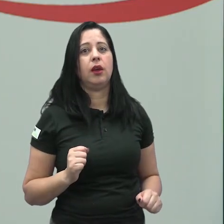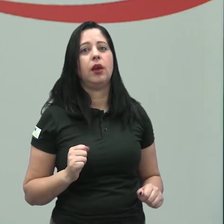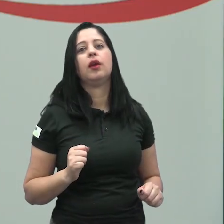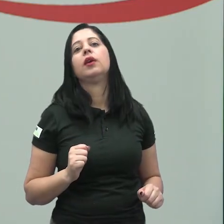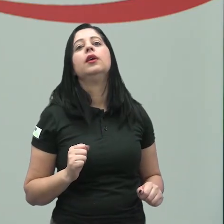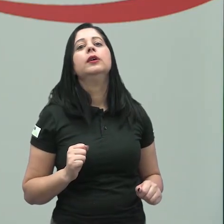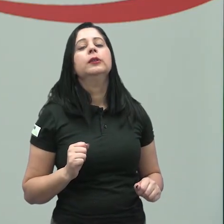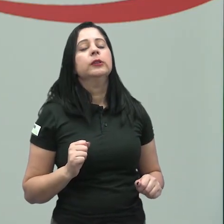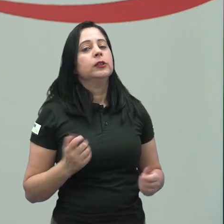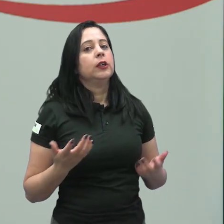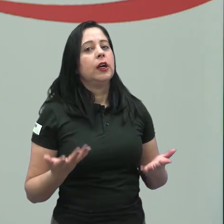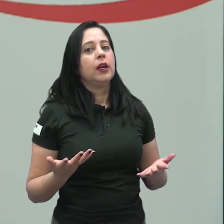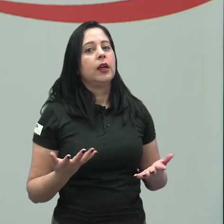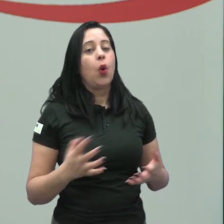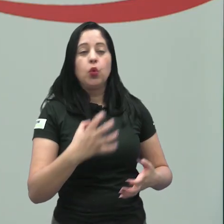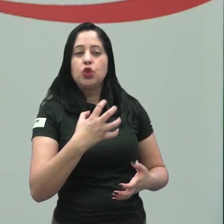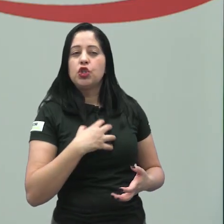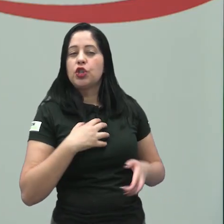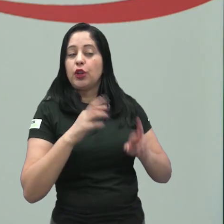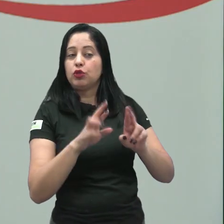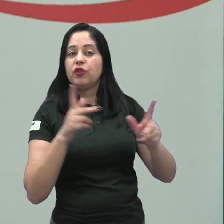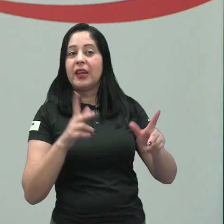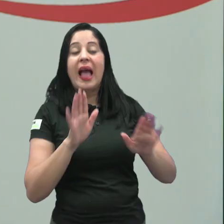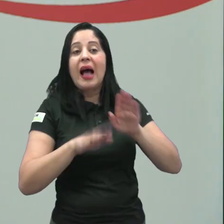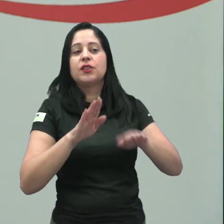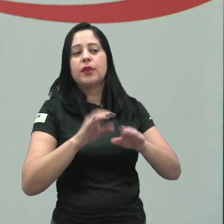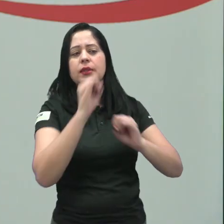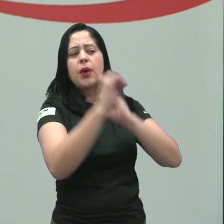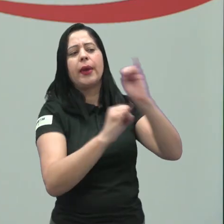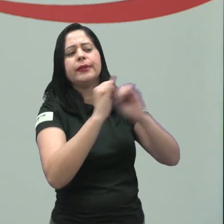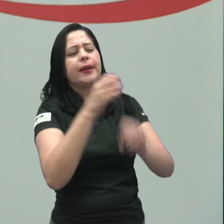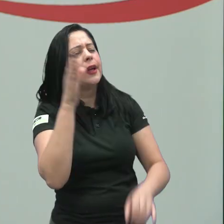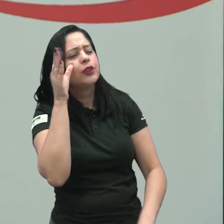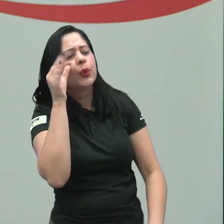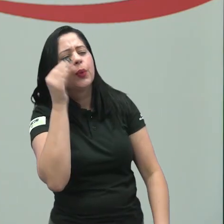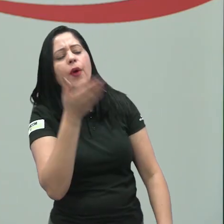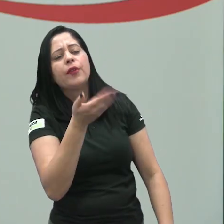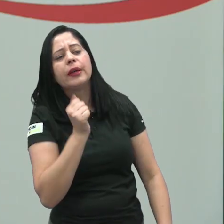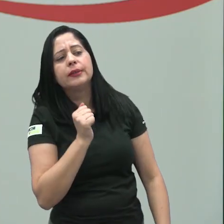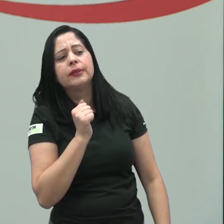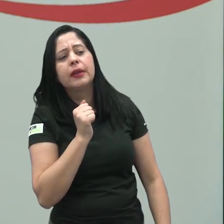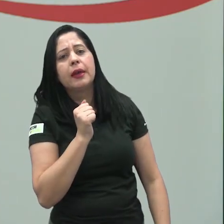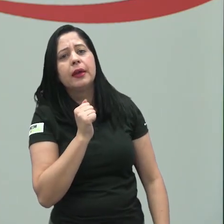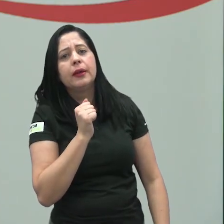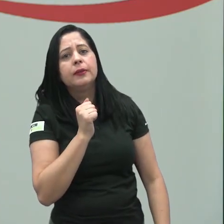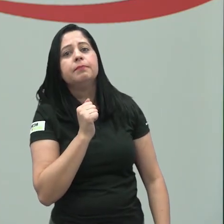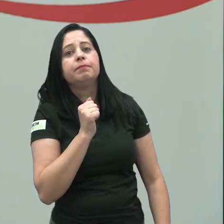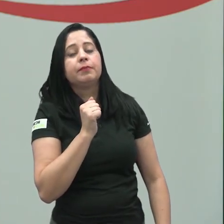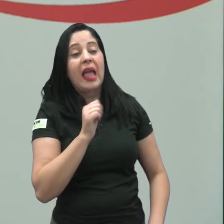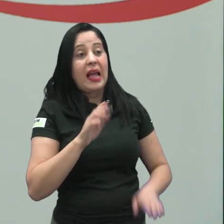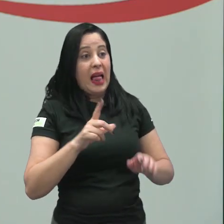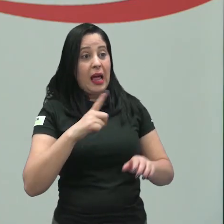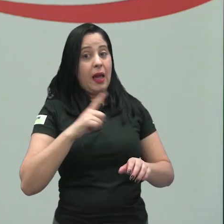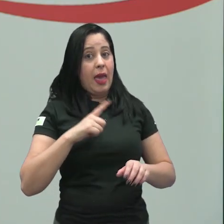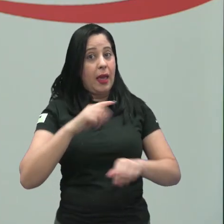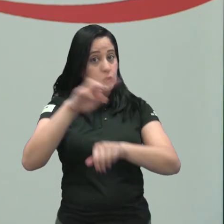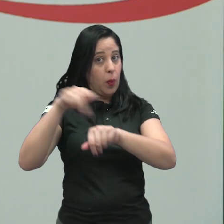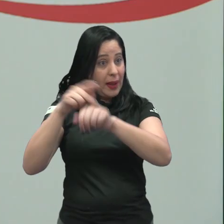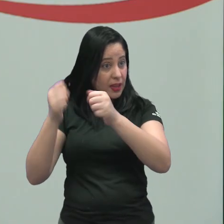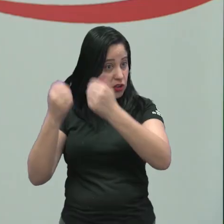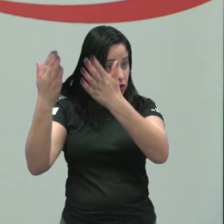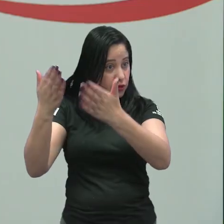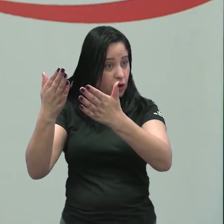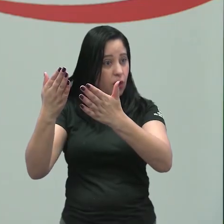estilos de caricaturista, tem, né, que você vê na internet aí, tem uma moça do Havaí que faz aquelas caricaturas